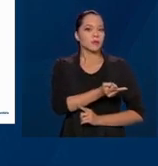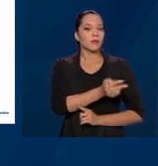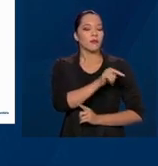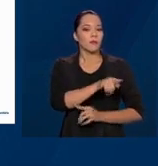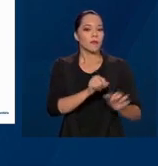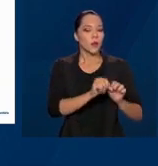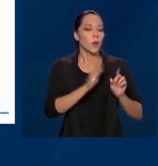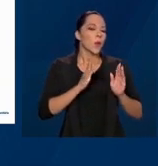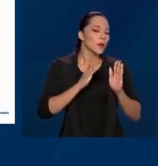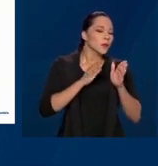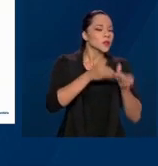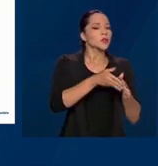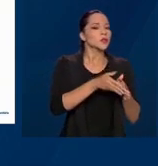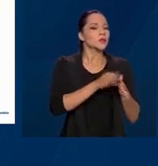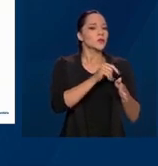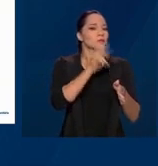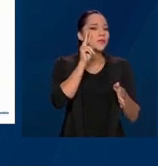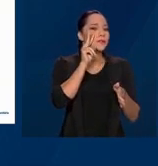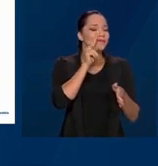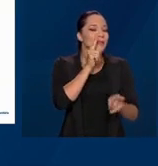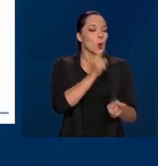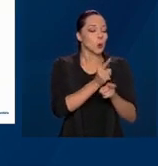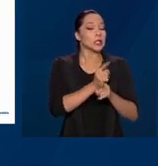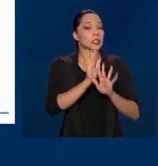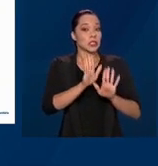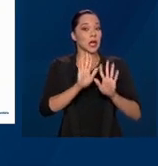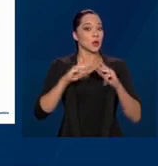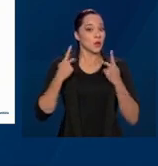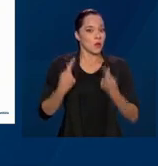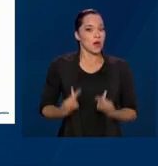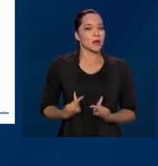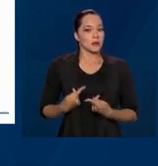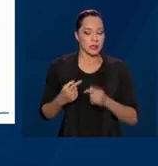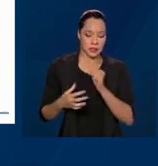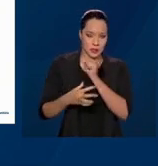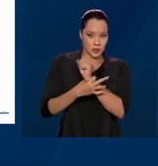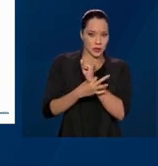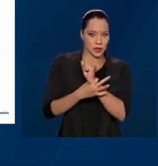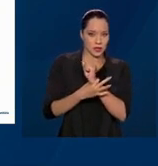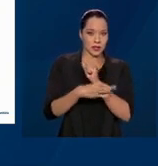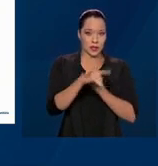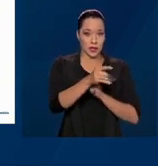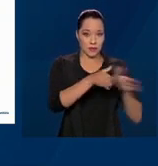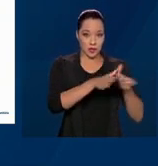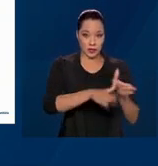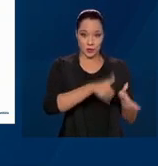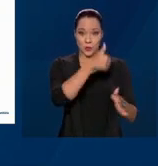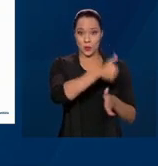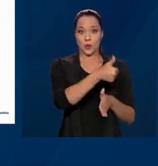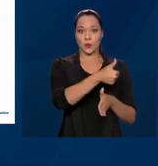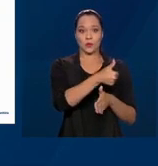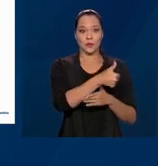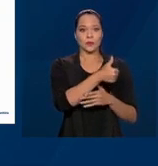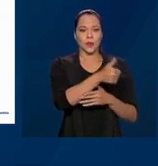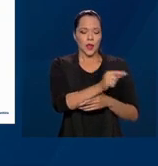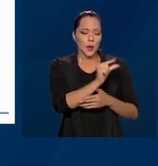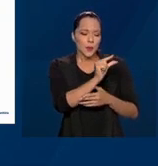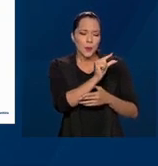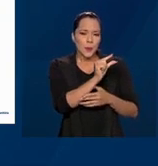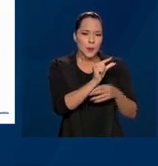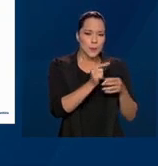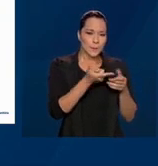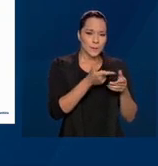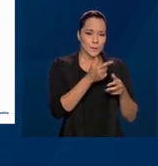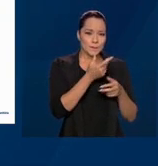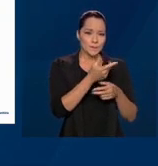com o objetivo de identificar em humano já, tanto a segurança, que é a fase 1, em que você, com um pequeno número de